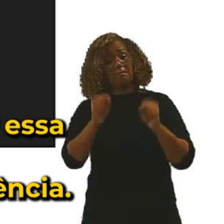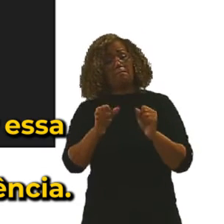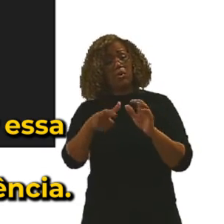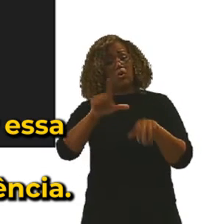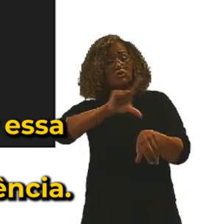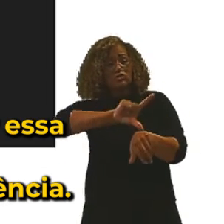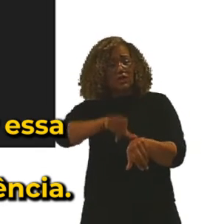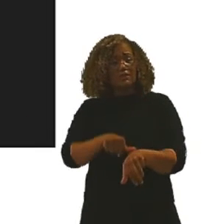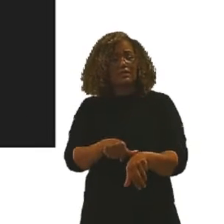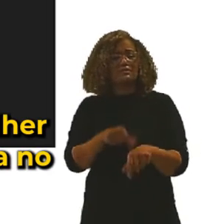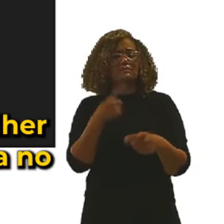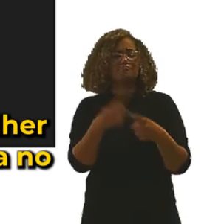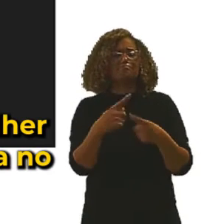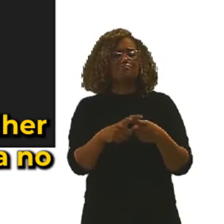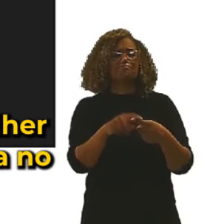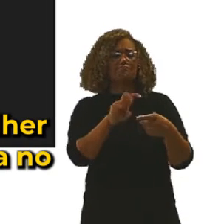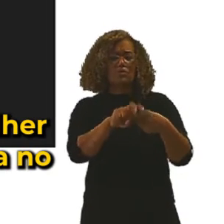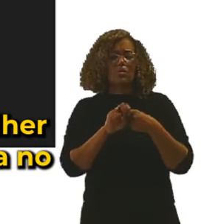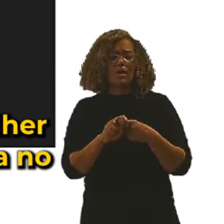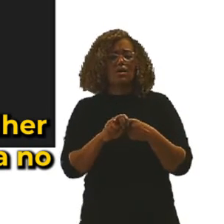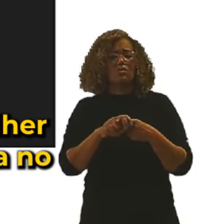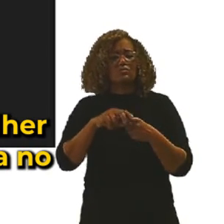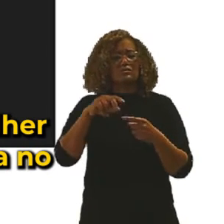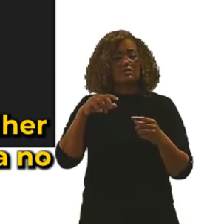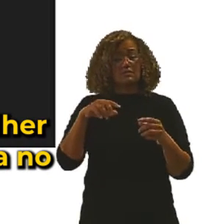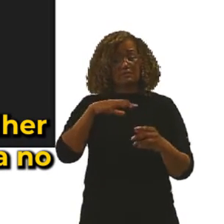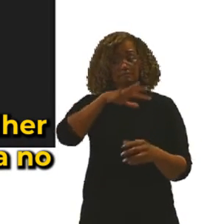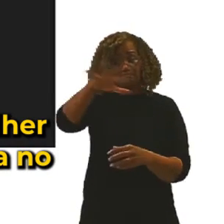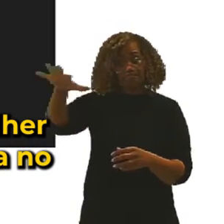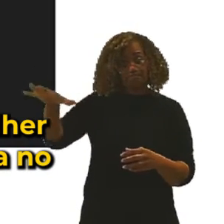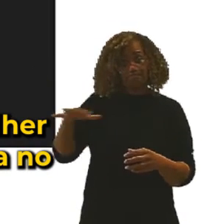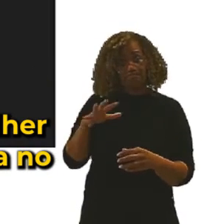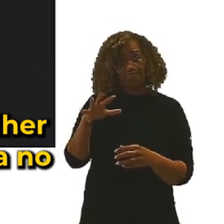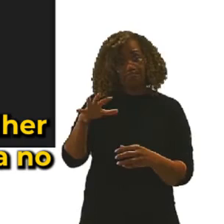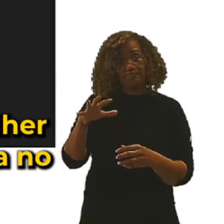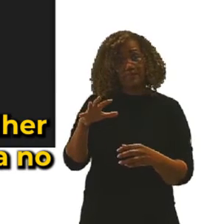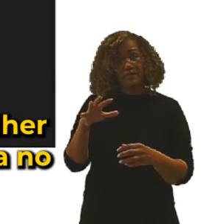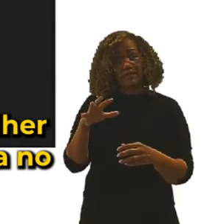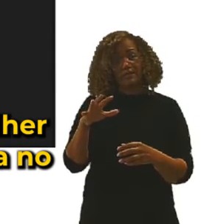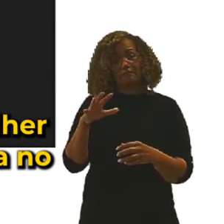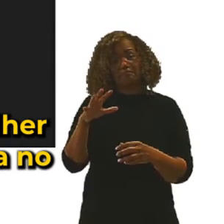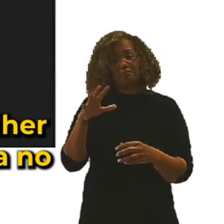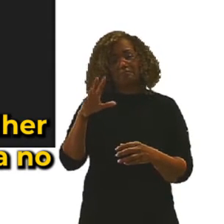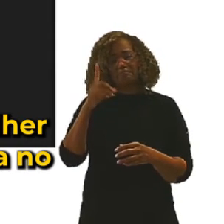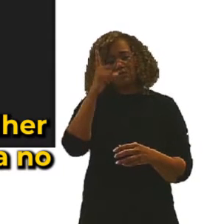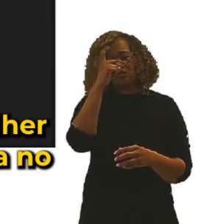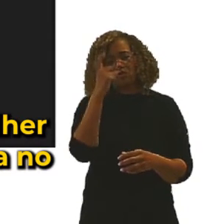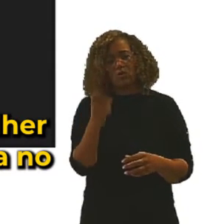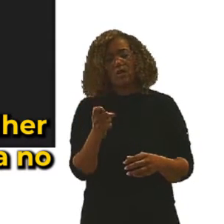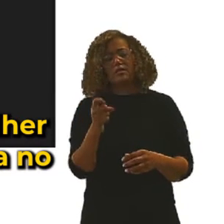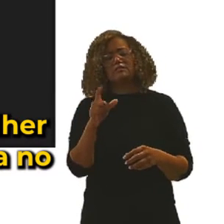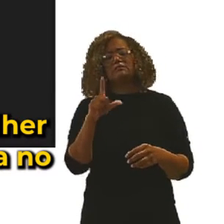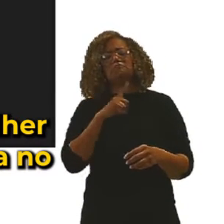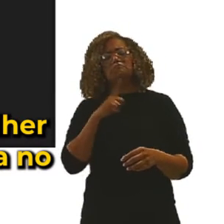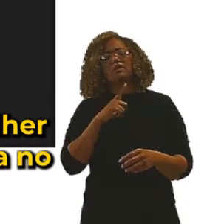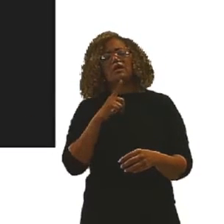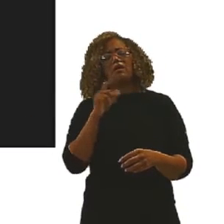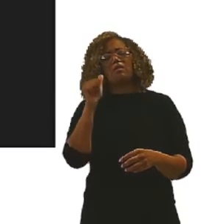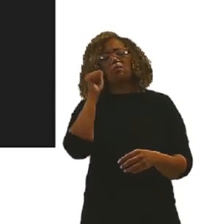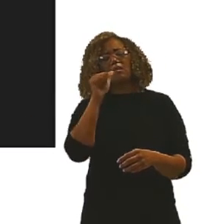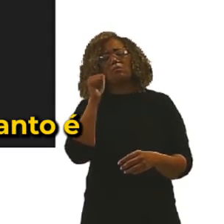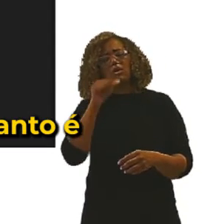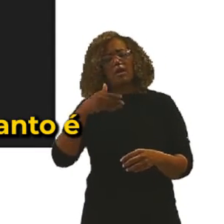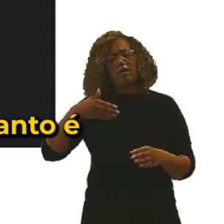tirem do ciclo da violência. E o que esse bilhete, né, que foi de uma mulher que compareceu a uma agência bancária no Distrito